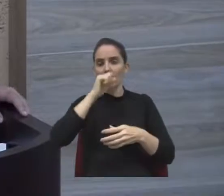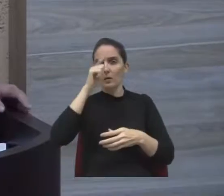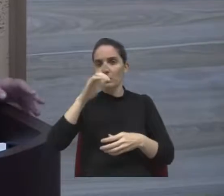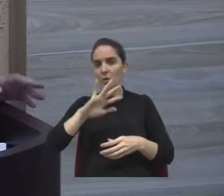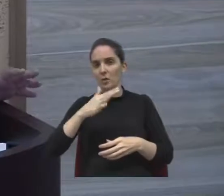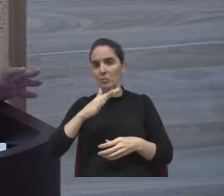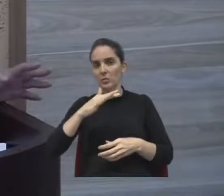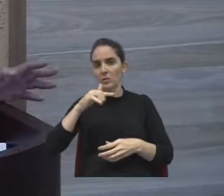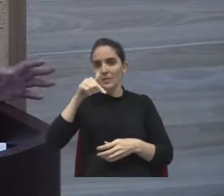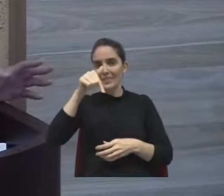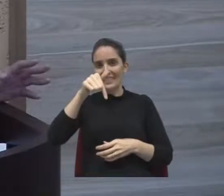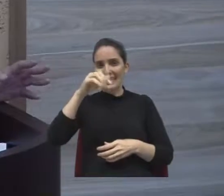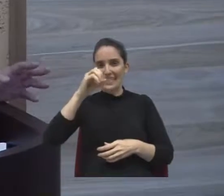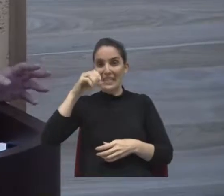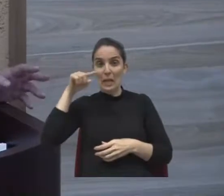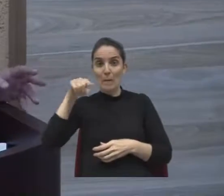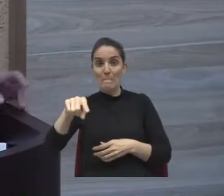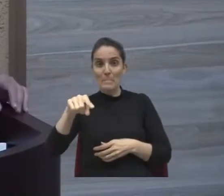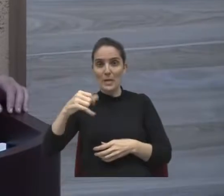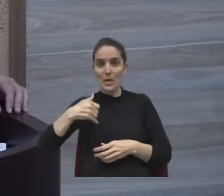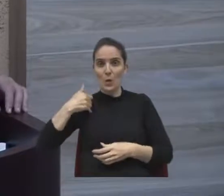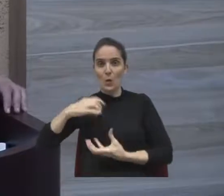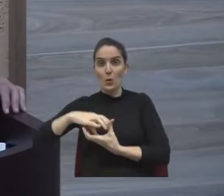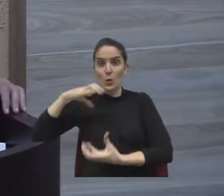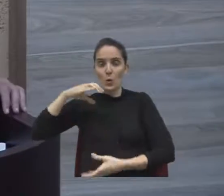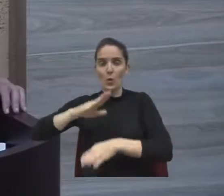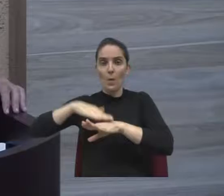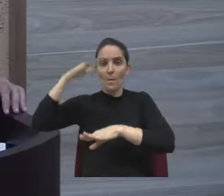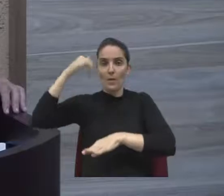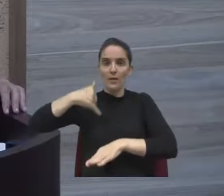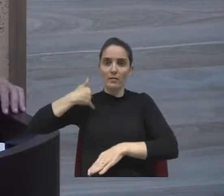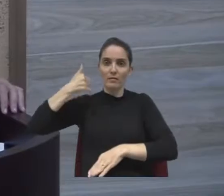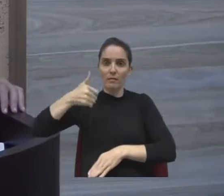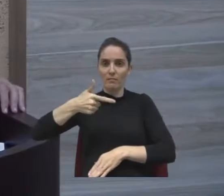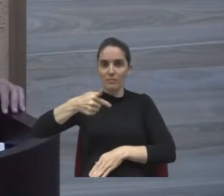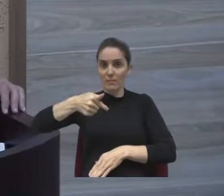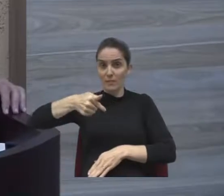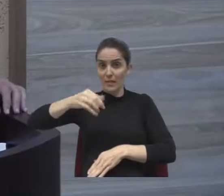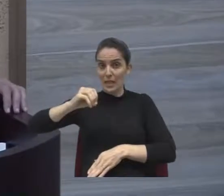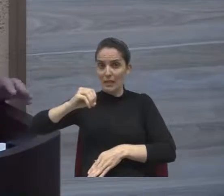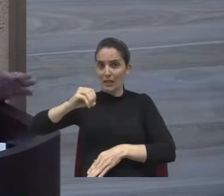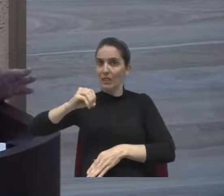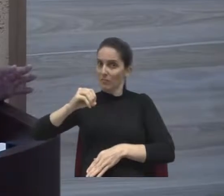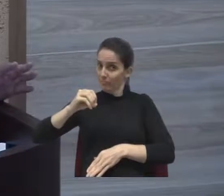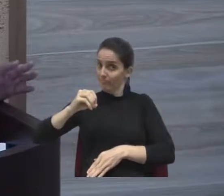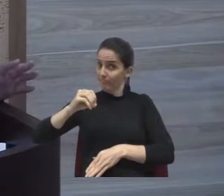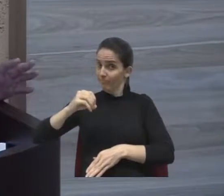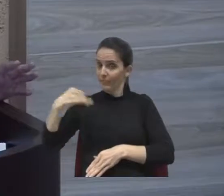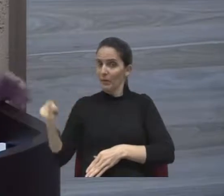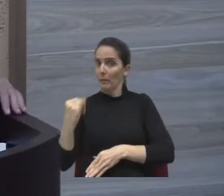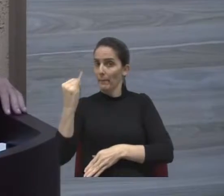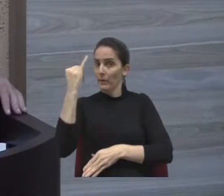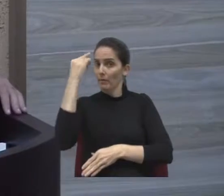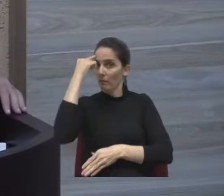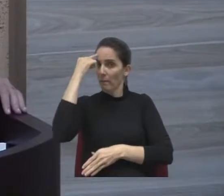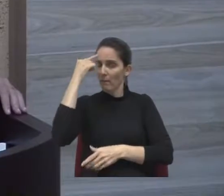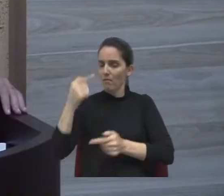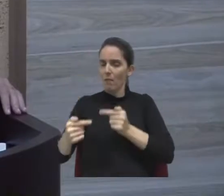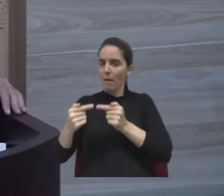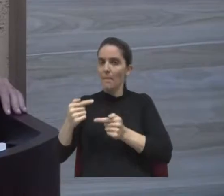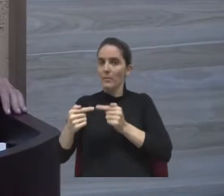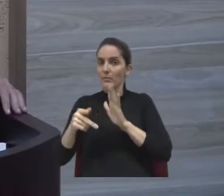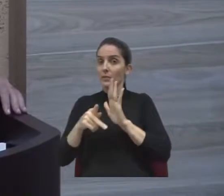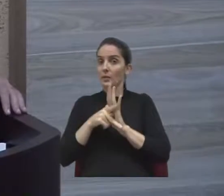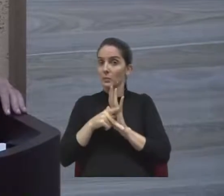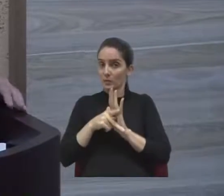mil idosos acima de 70 anos. Então, acho que é importante começarmos a criar políticas públicas, é